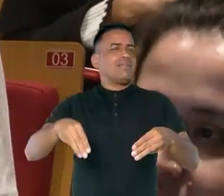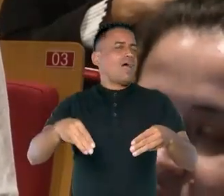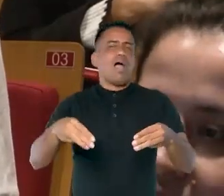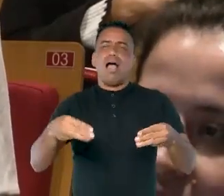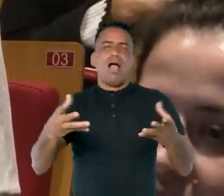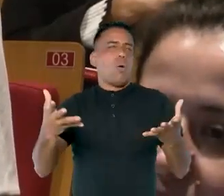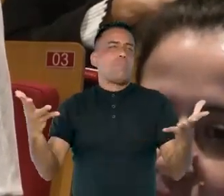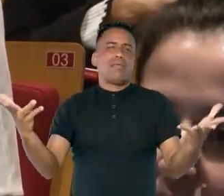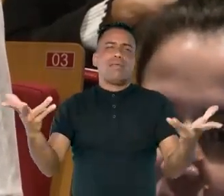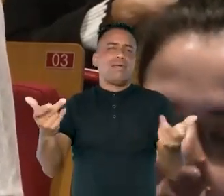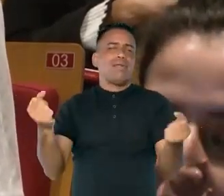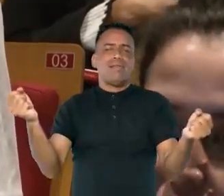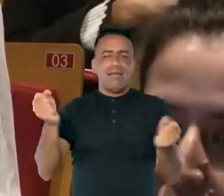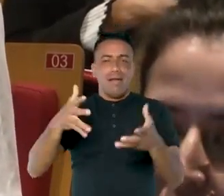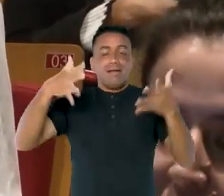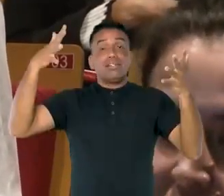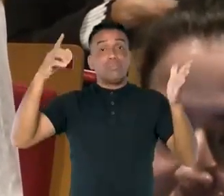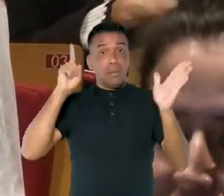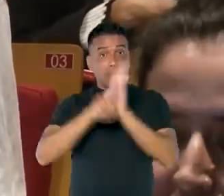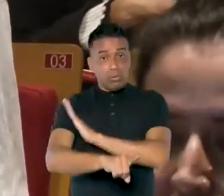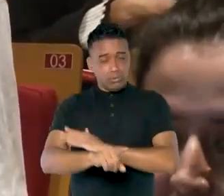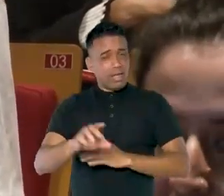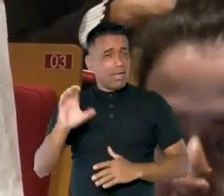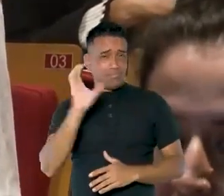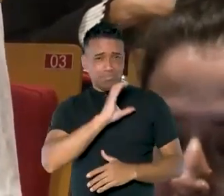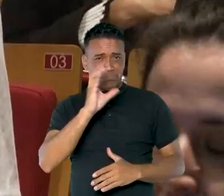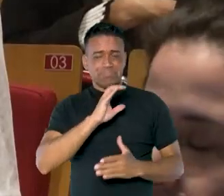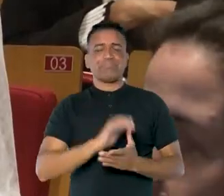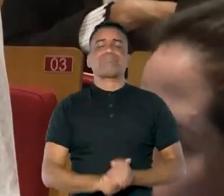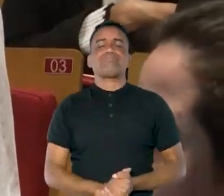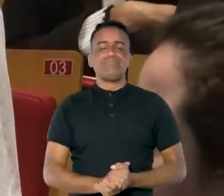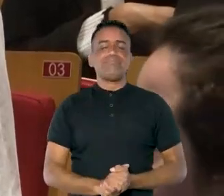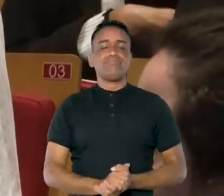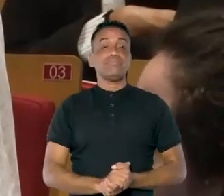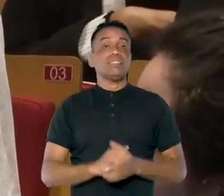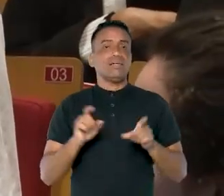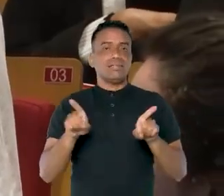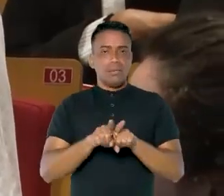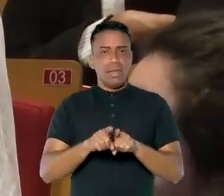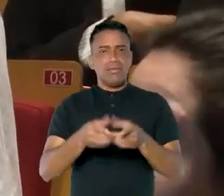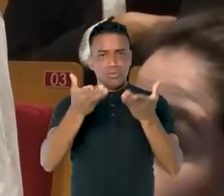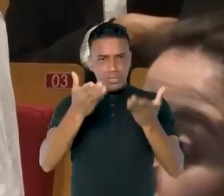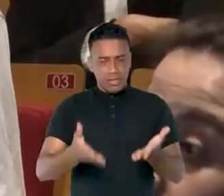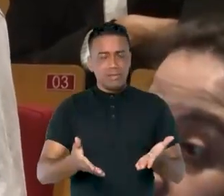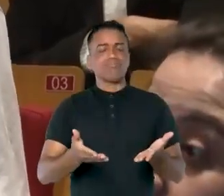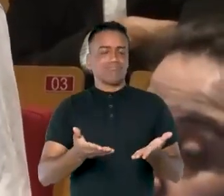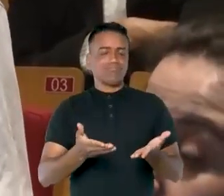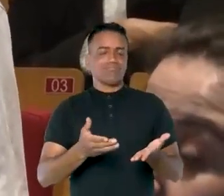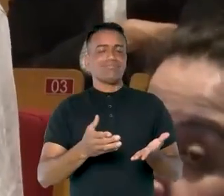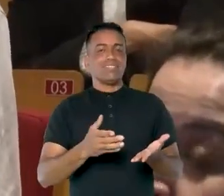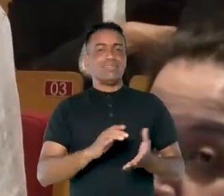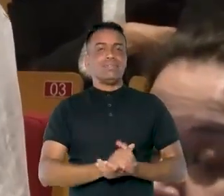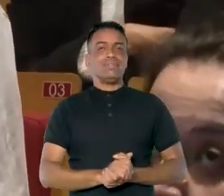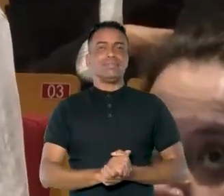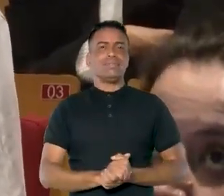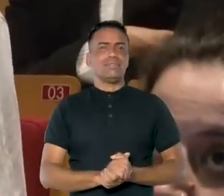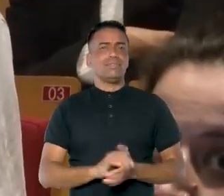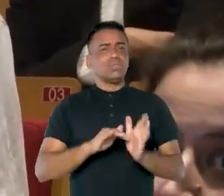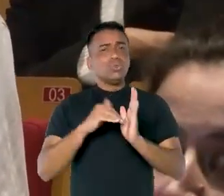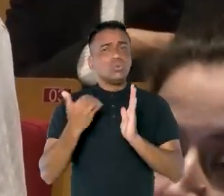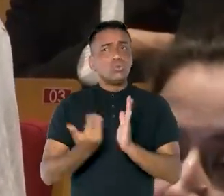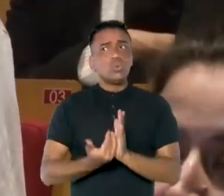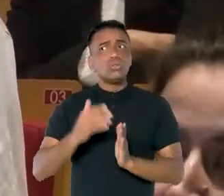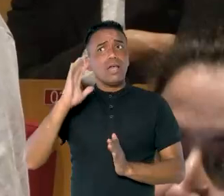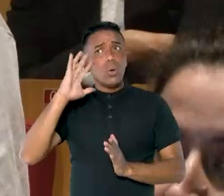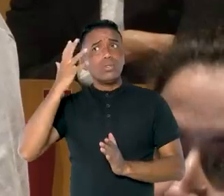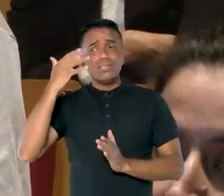brilhante. Mas a minha pergunta é prática, Gabeira, e também para você. Tudo isso que